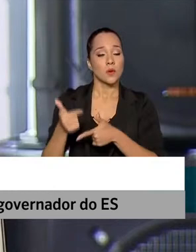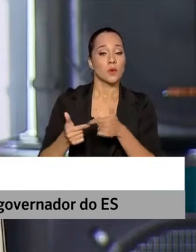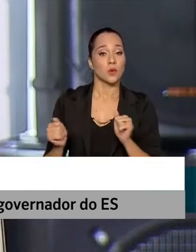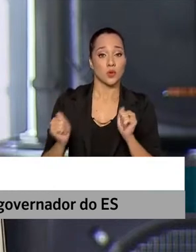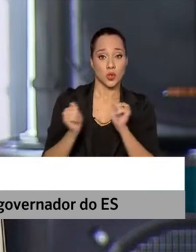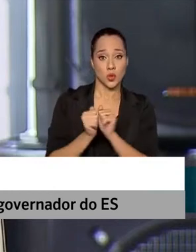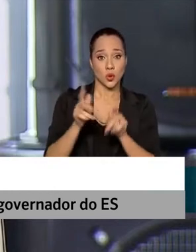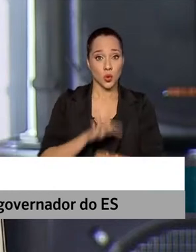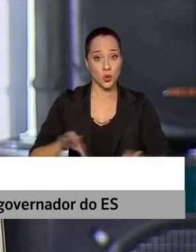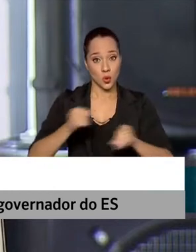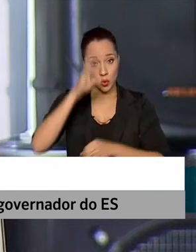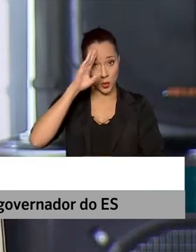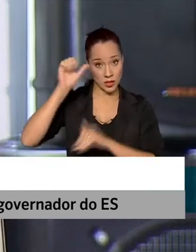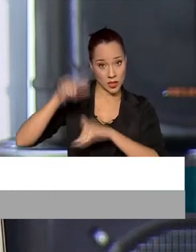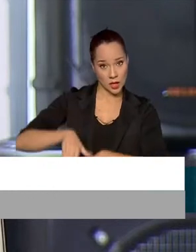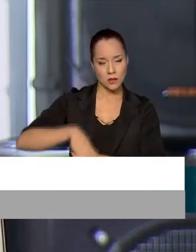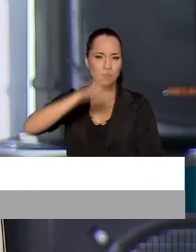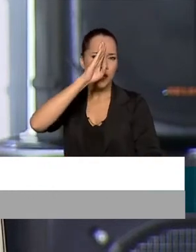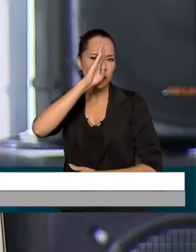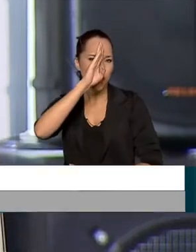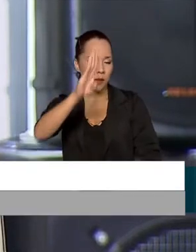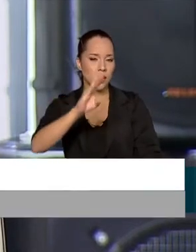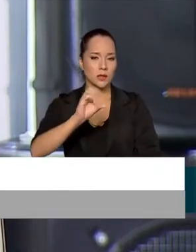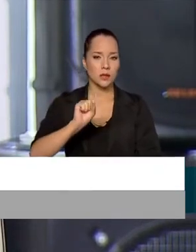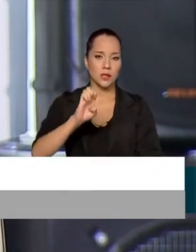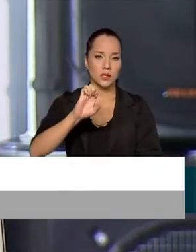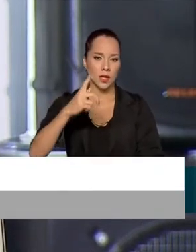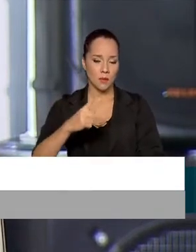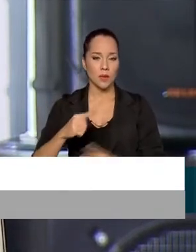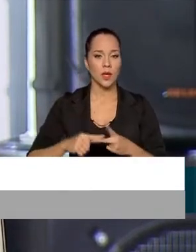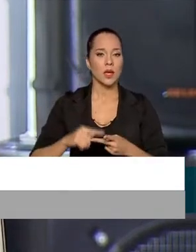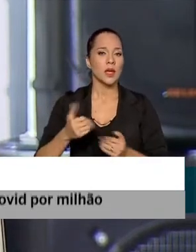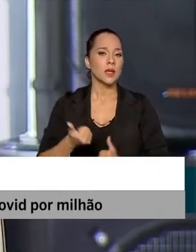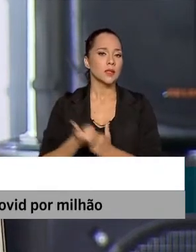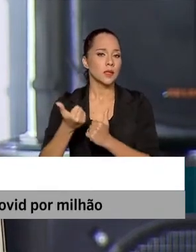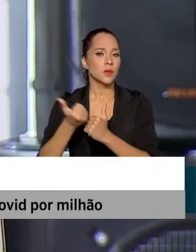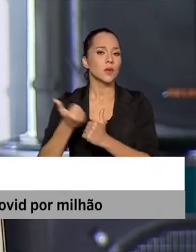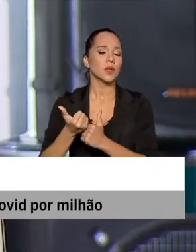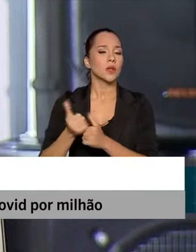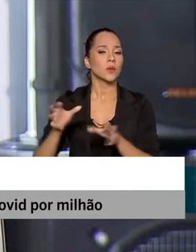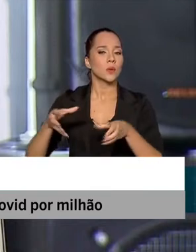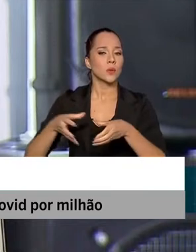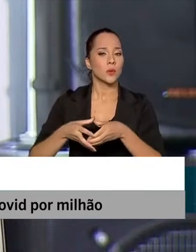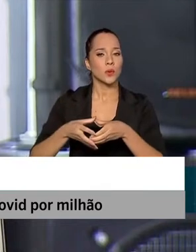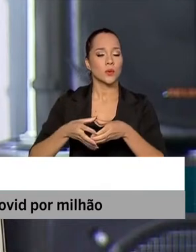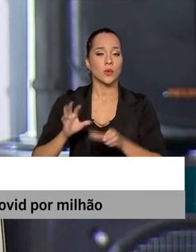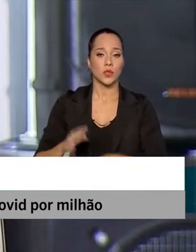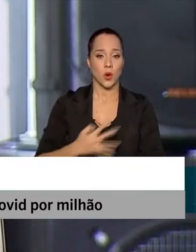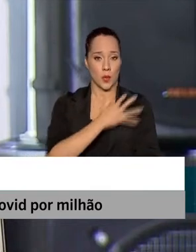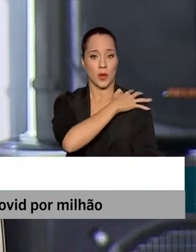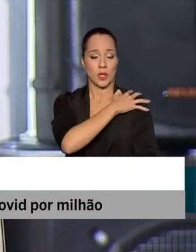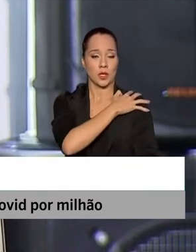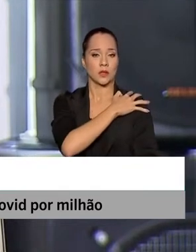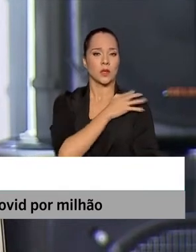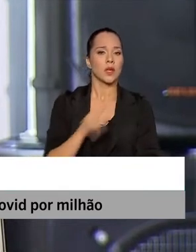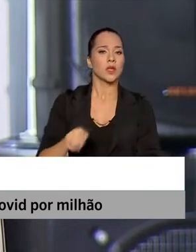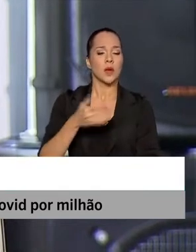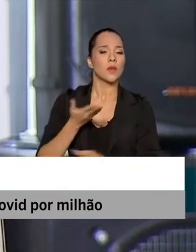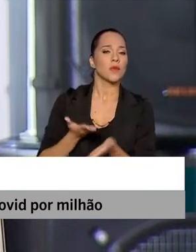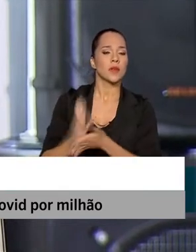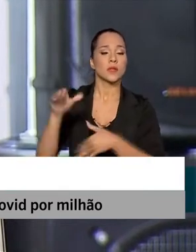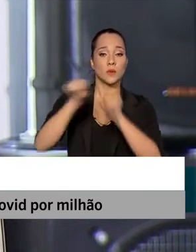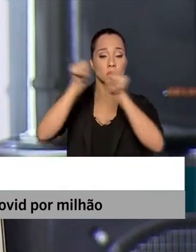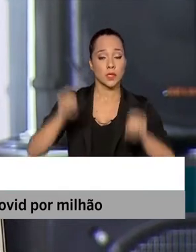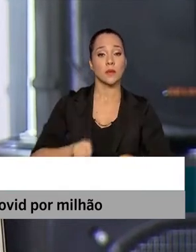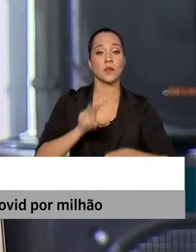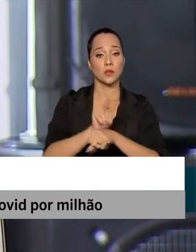junto com todo o Exército, em especial a CEF e a assessoria parlamentar do Gabinete do Comandante do Exército, na aprovação dos sistemas